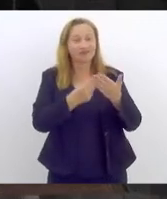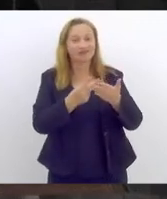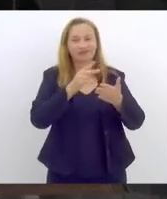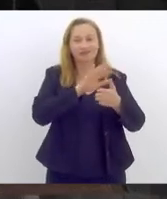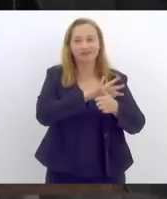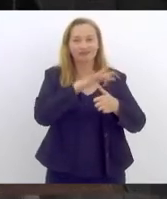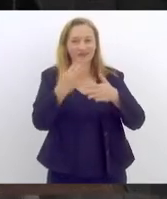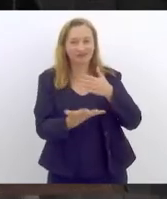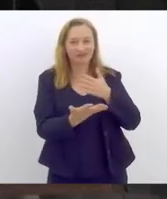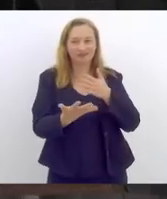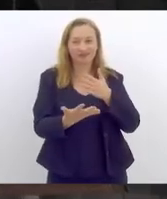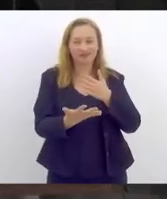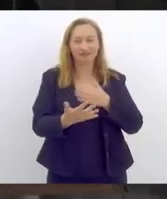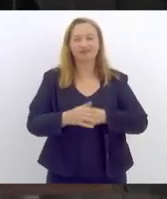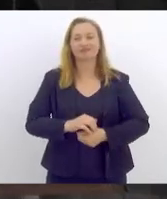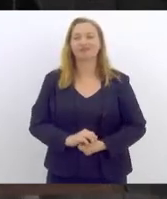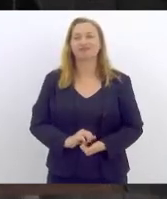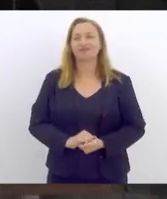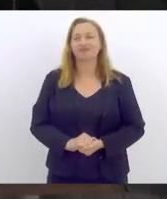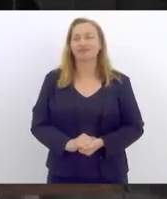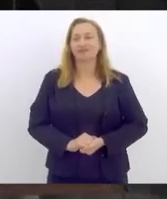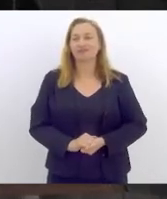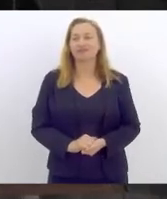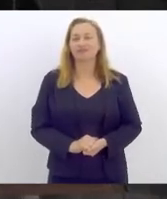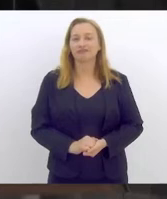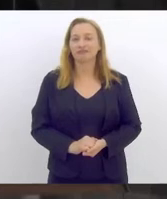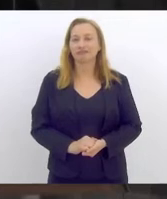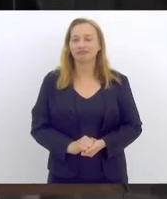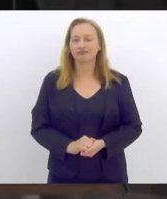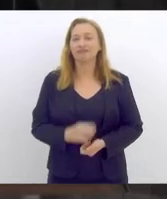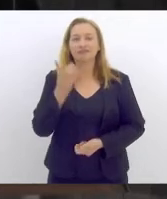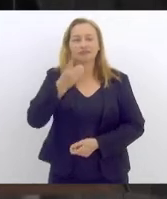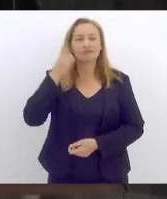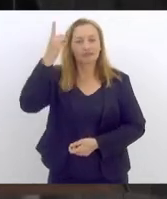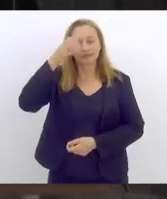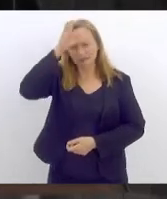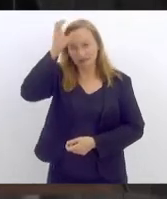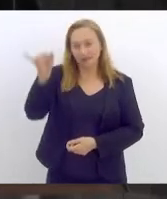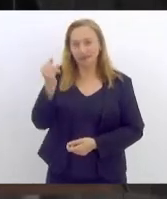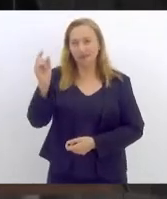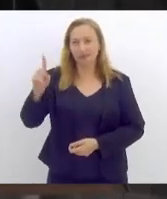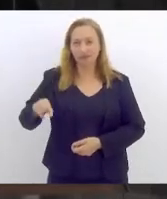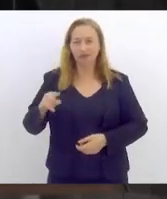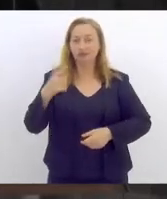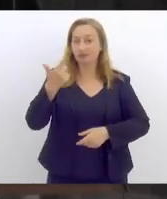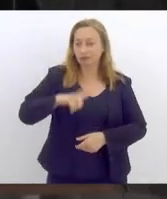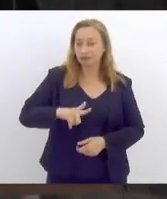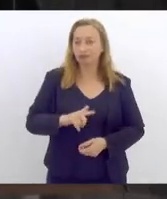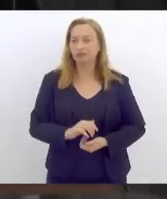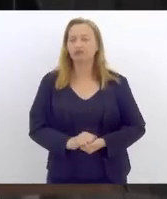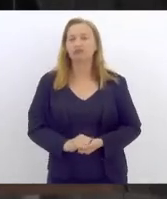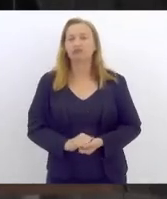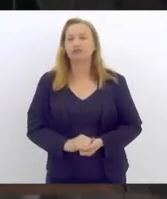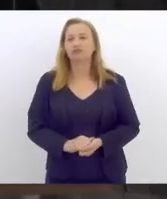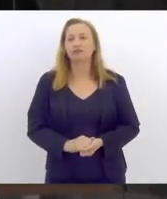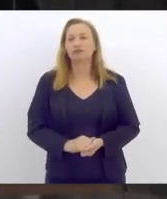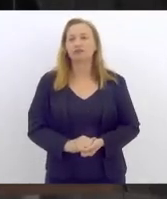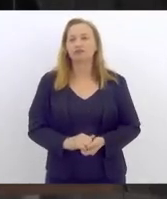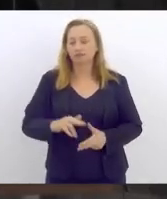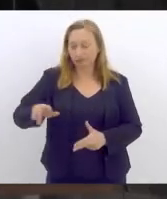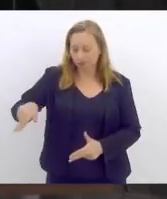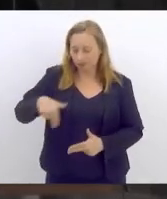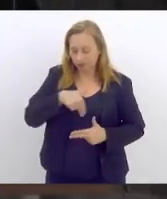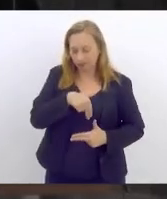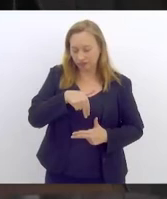da língua brasileira de sinais deputada tia Ju mais de uma vez nesta